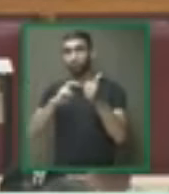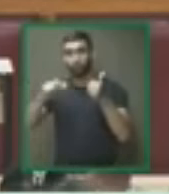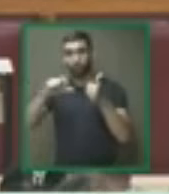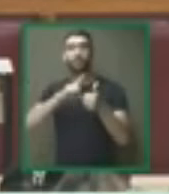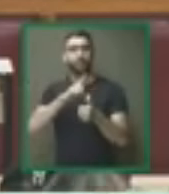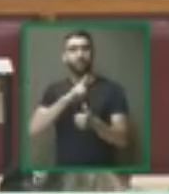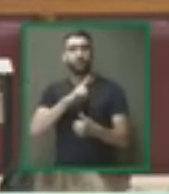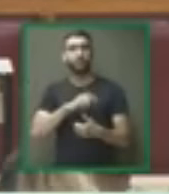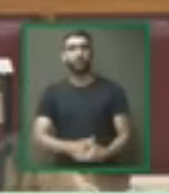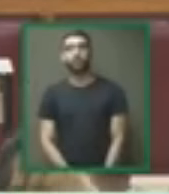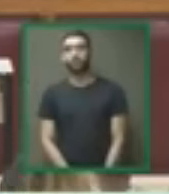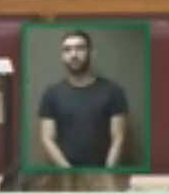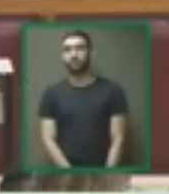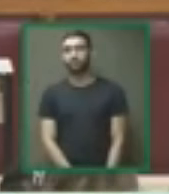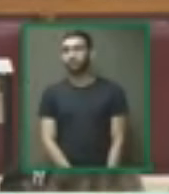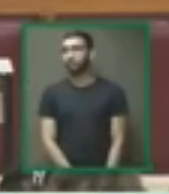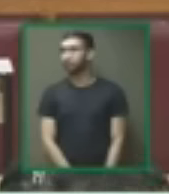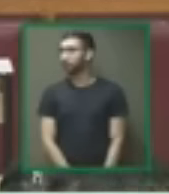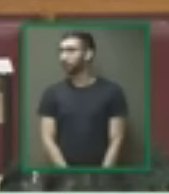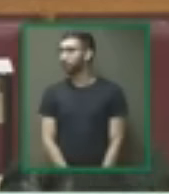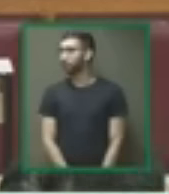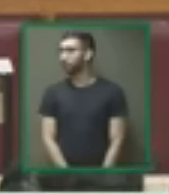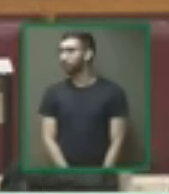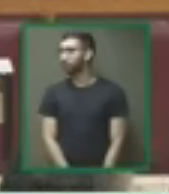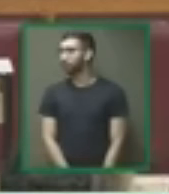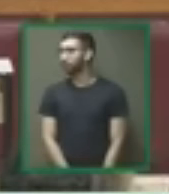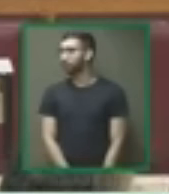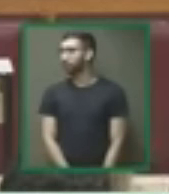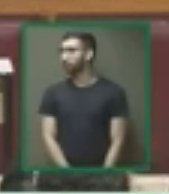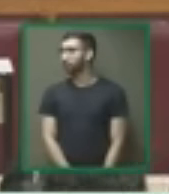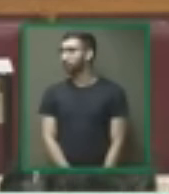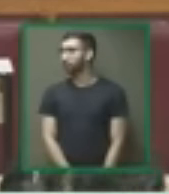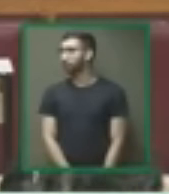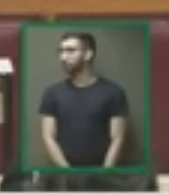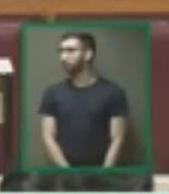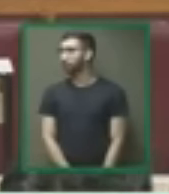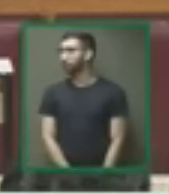É, para não ficar muito extenso no sistema, dá para passar? Excelência.